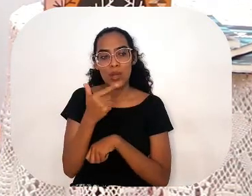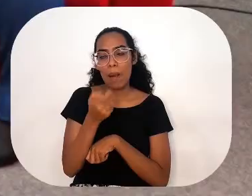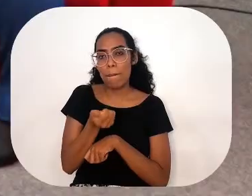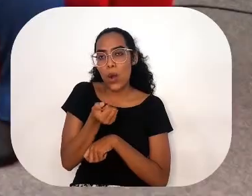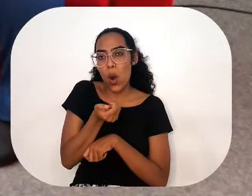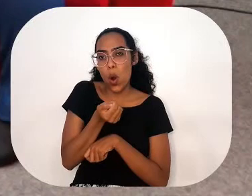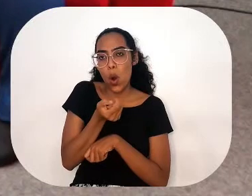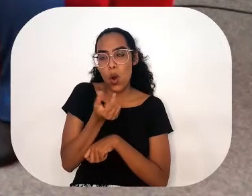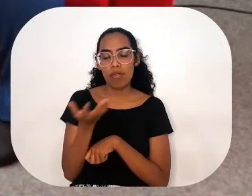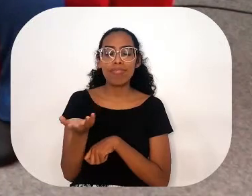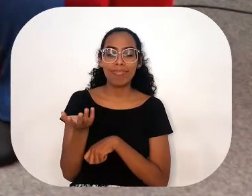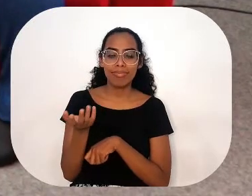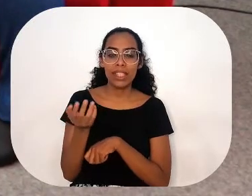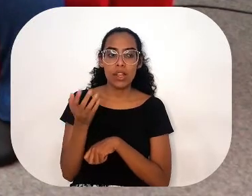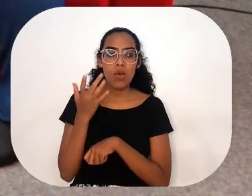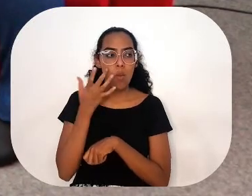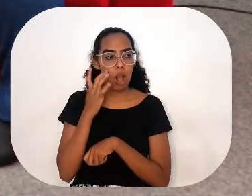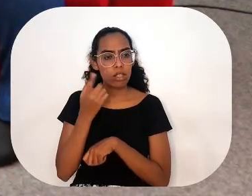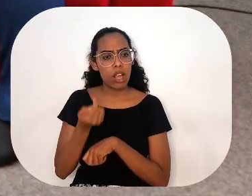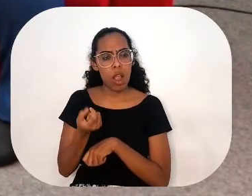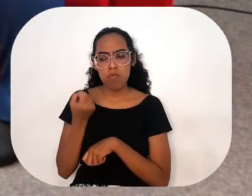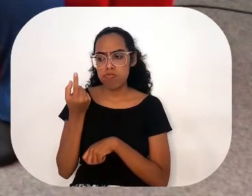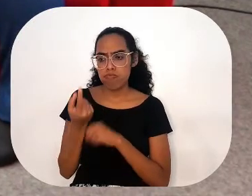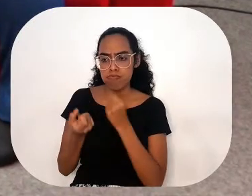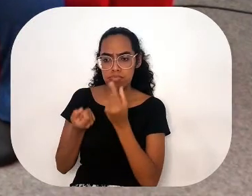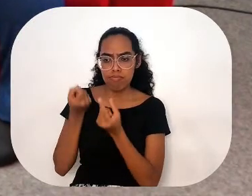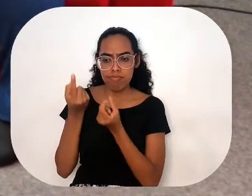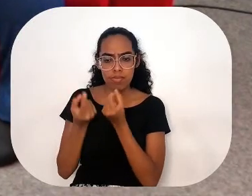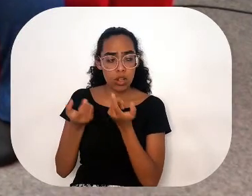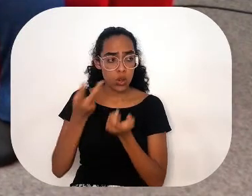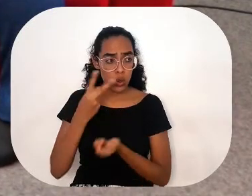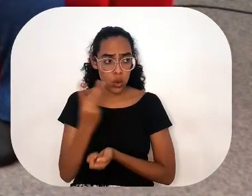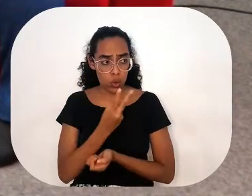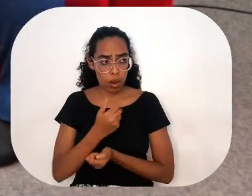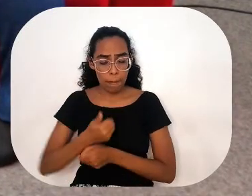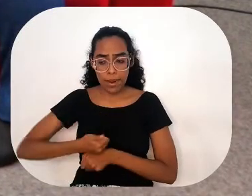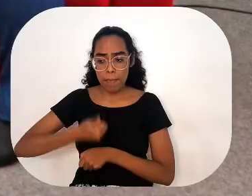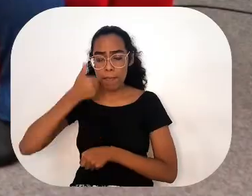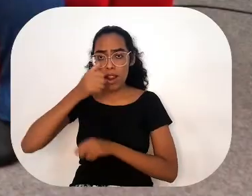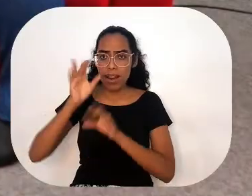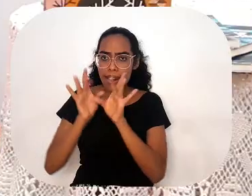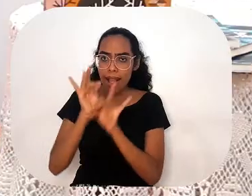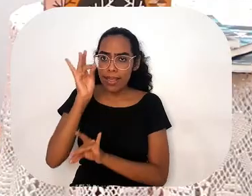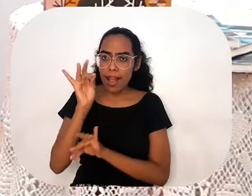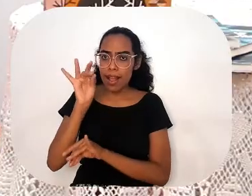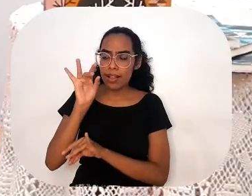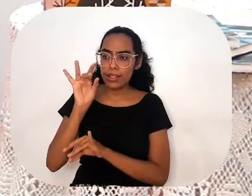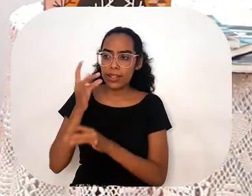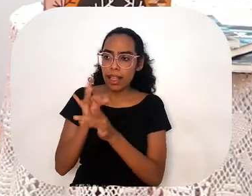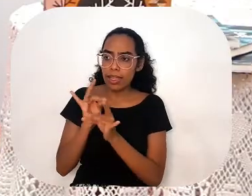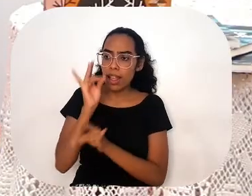então eu acredito que seja um dos primeiros trabalhos acadêmicos que tratem no Ceará Mais